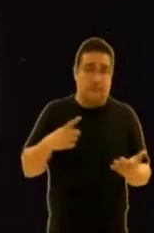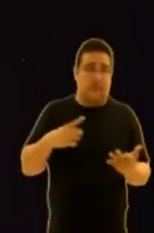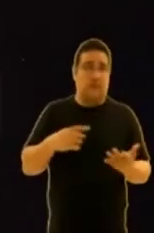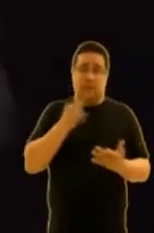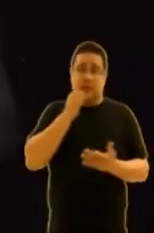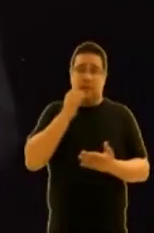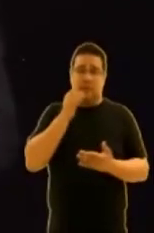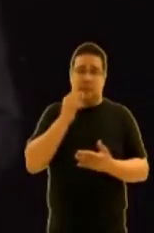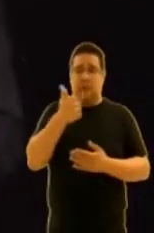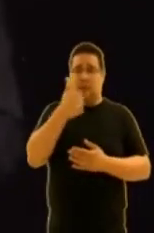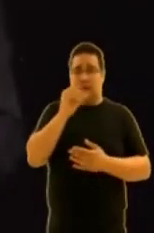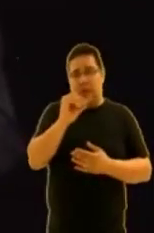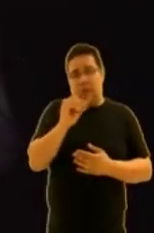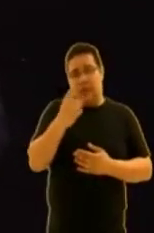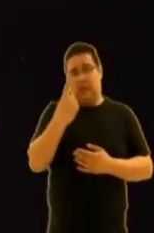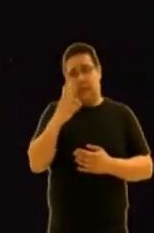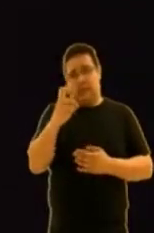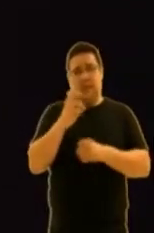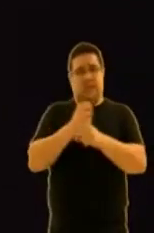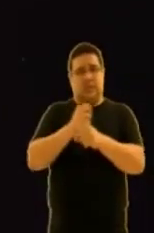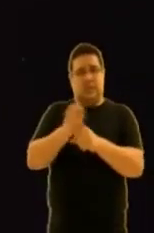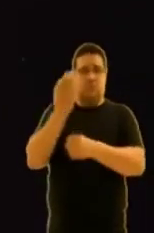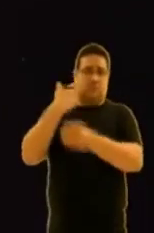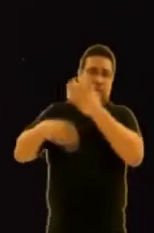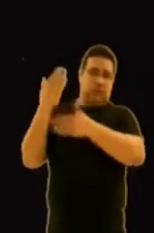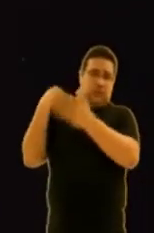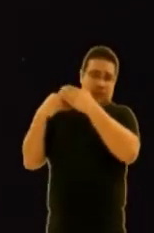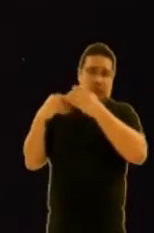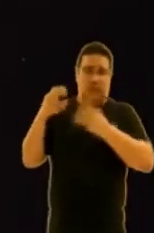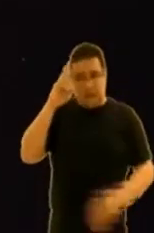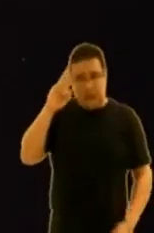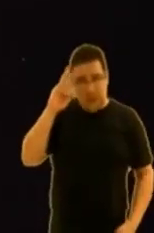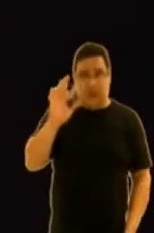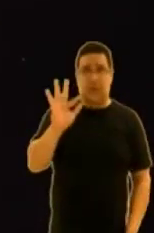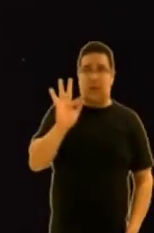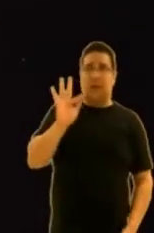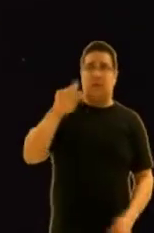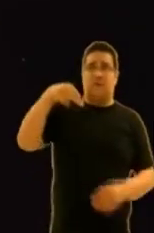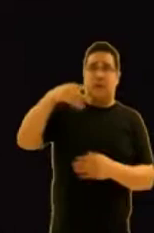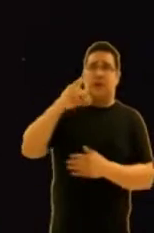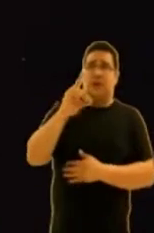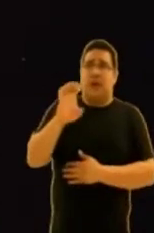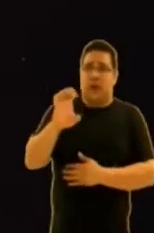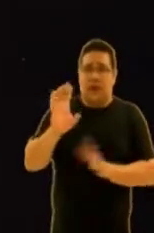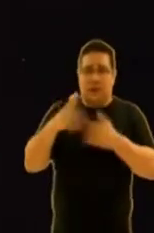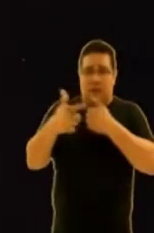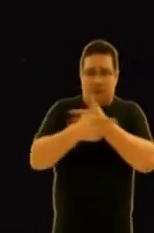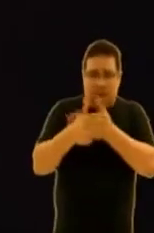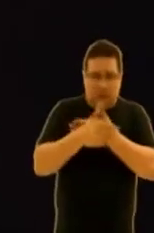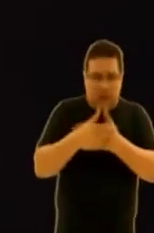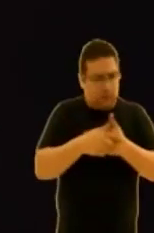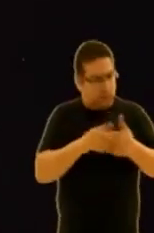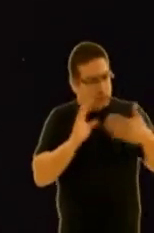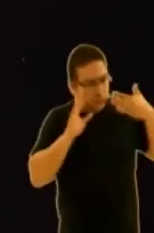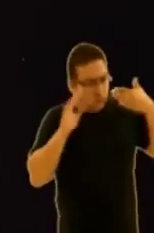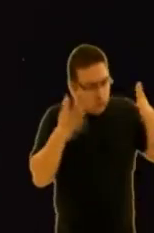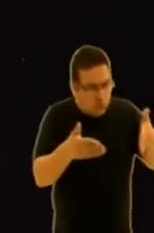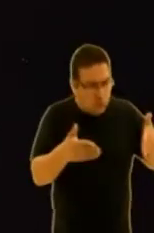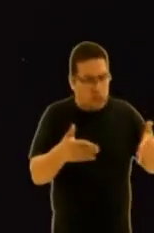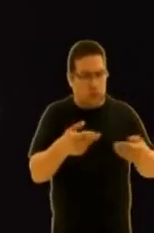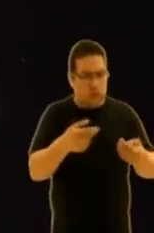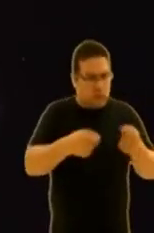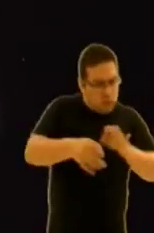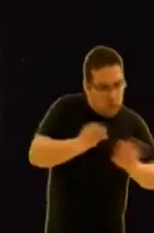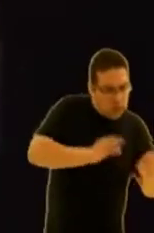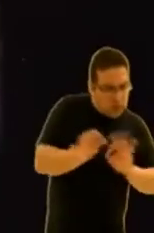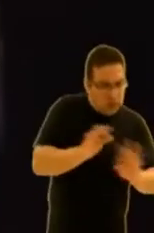voltar a 10, 15 anos vai lembrar disso. O FNDE ele tinha um papel quase exclusivamente no